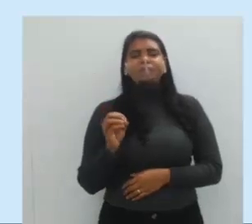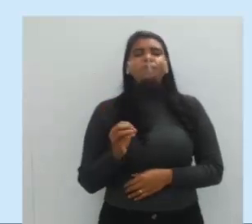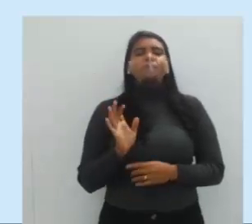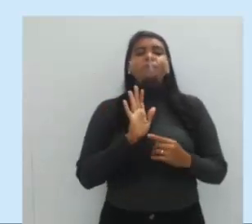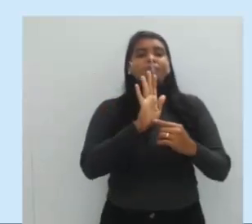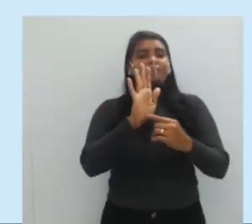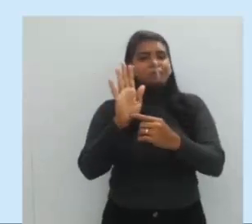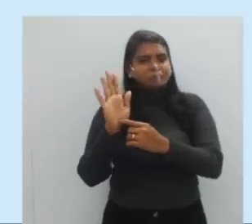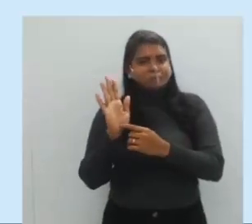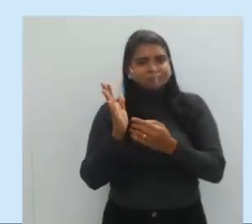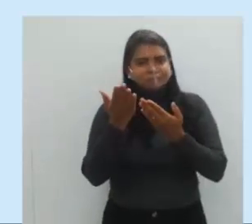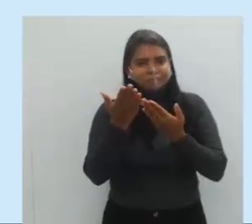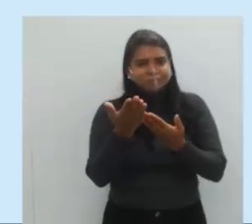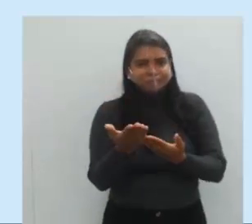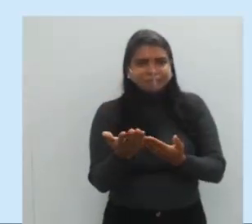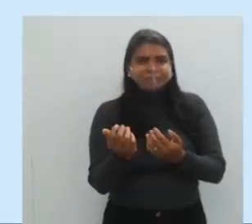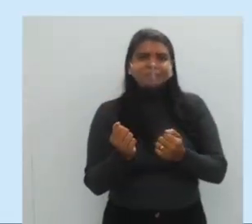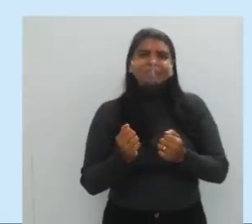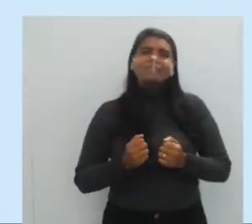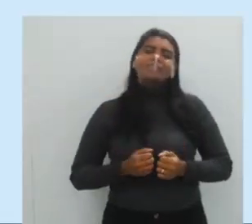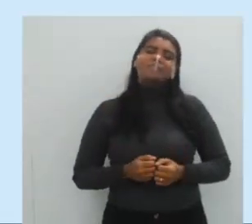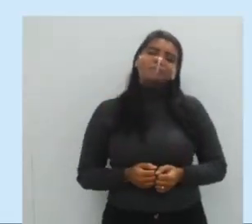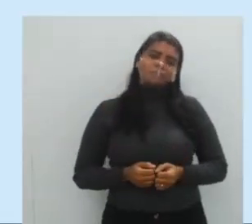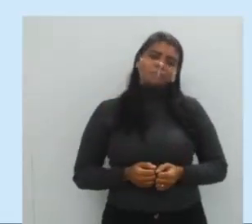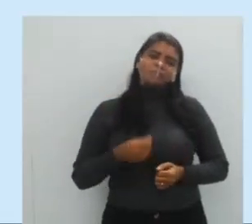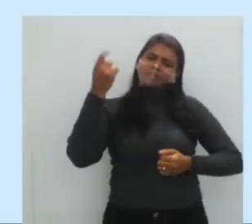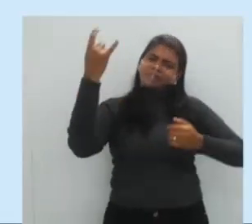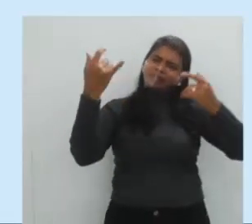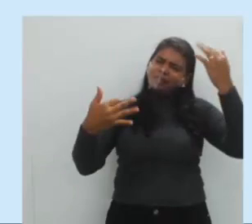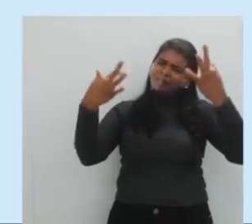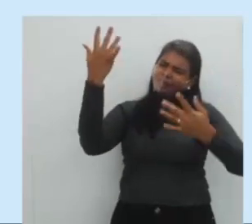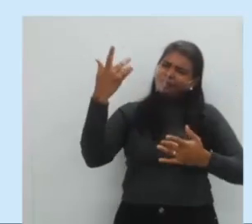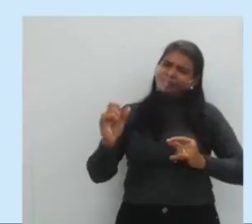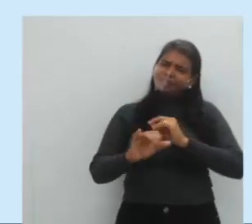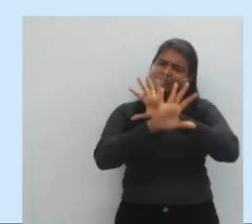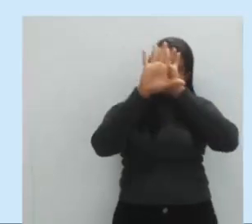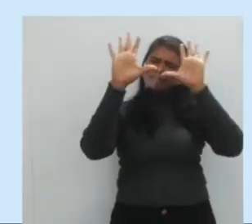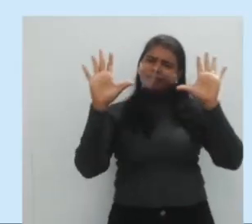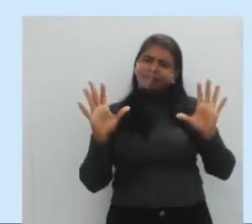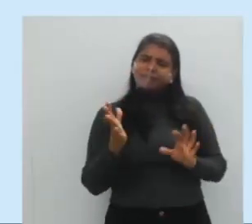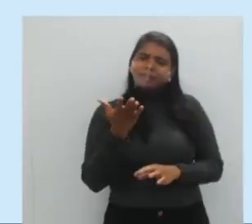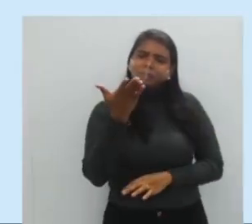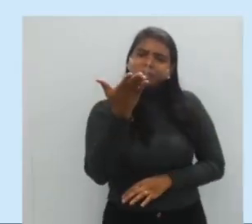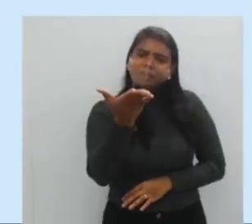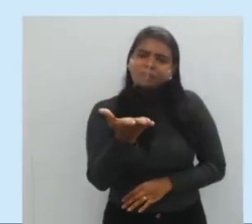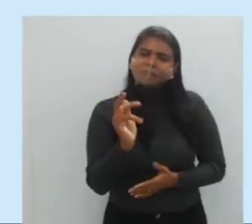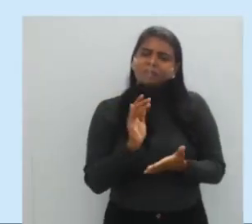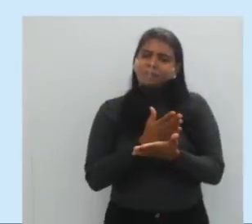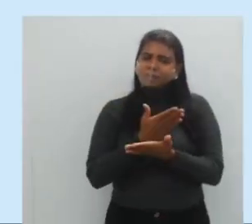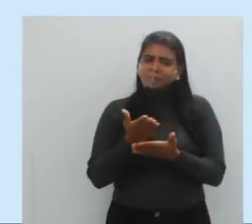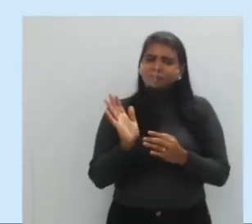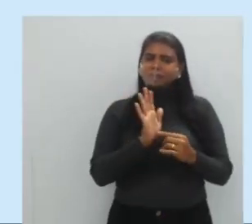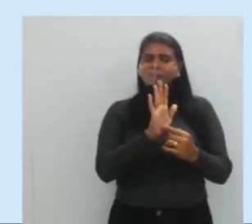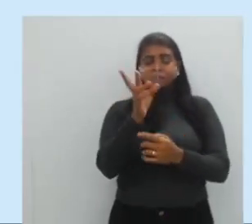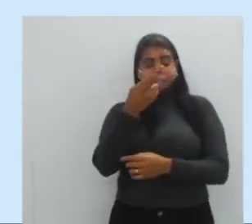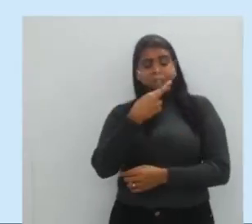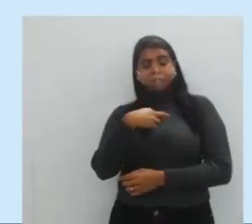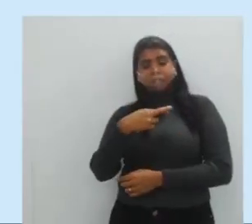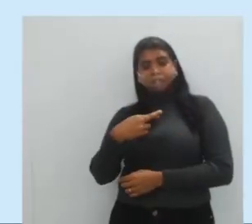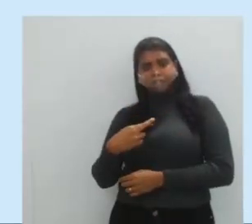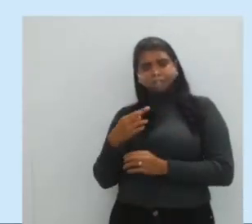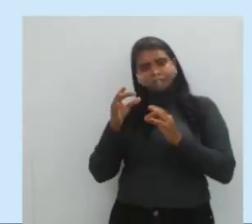peguei alguns símbolos e estamos justamente fazendo um passeio rápido por alguns símbolos